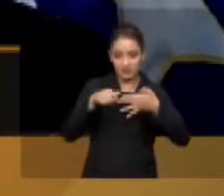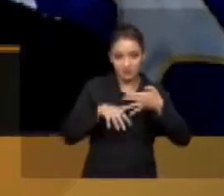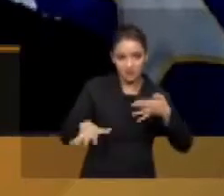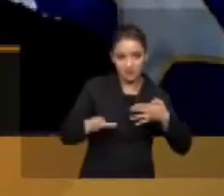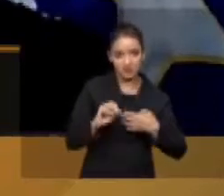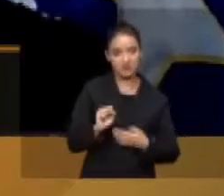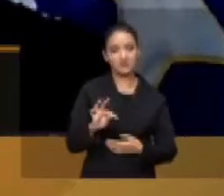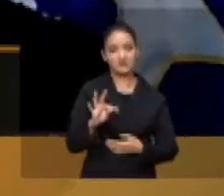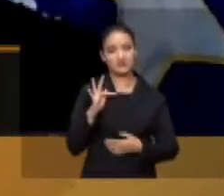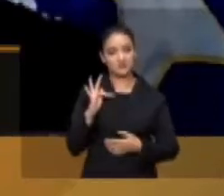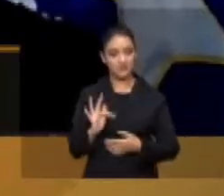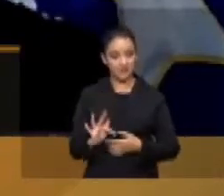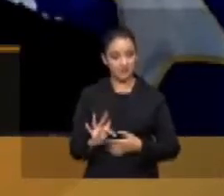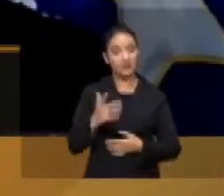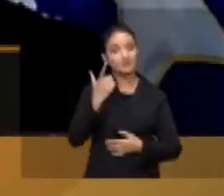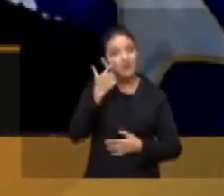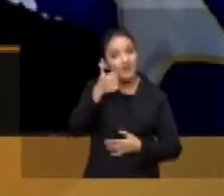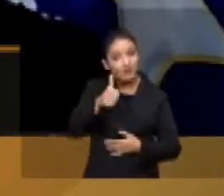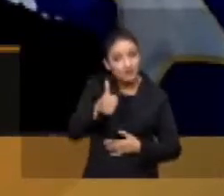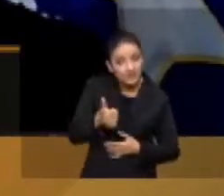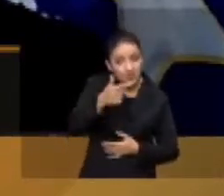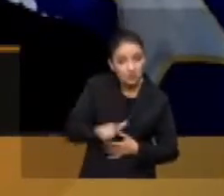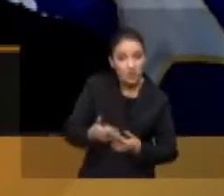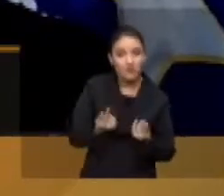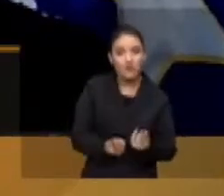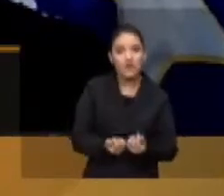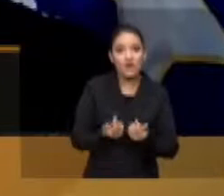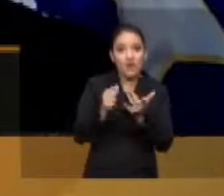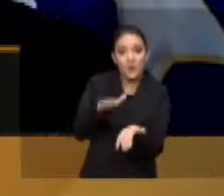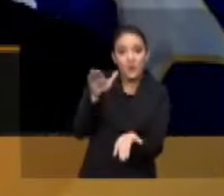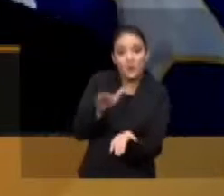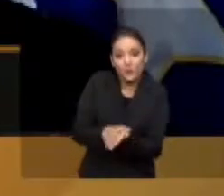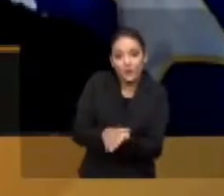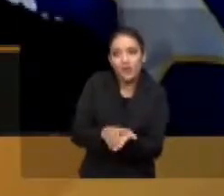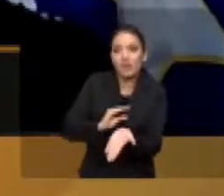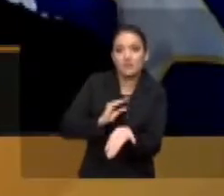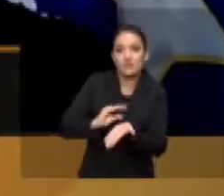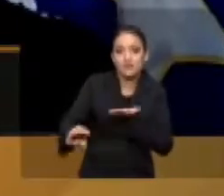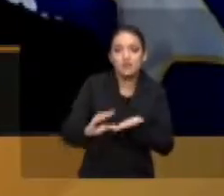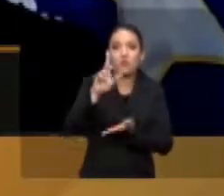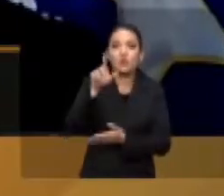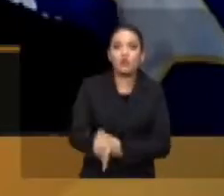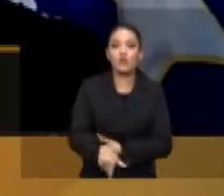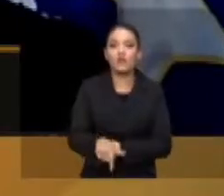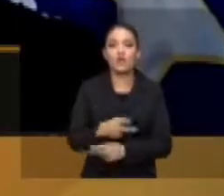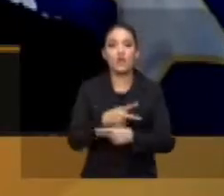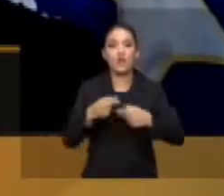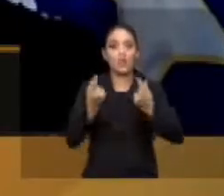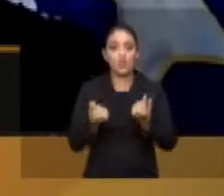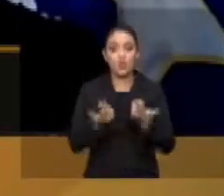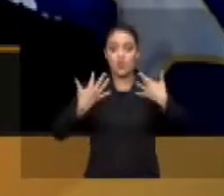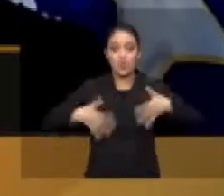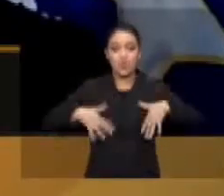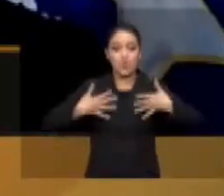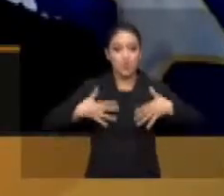no sentido de revisão de valores de indenização, seja quando são excessivas,